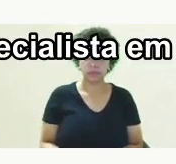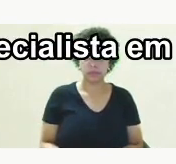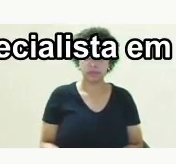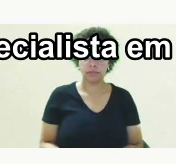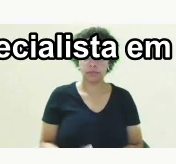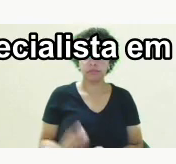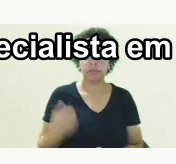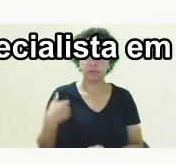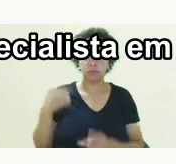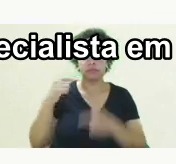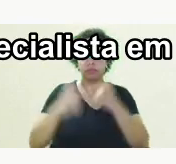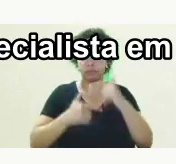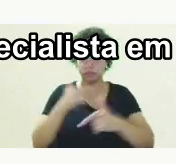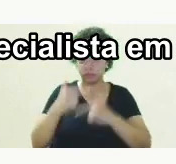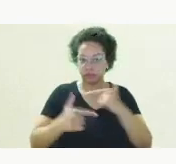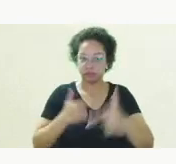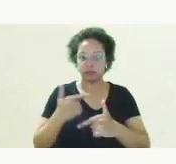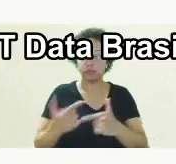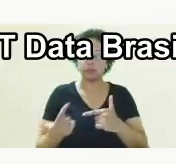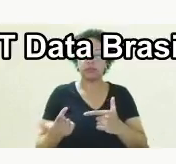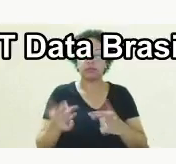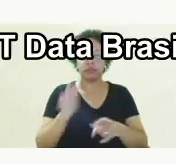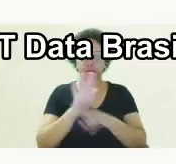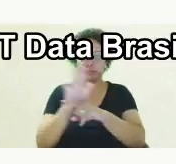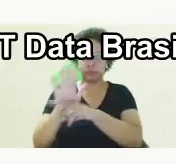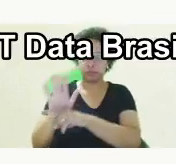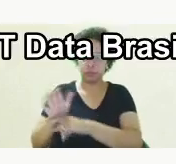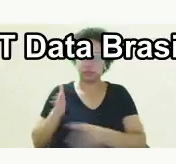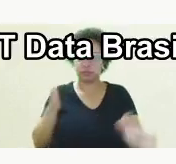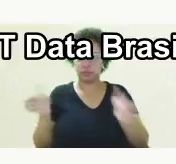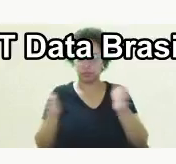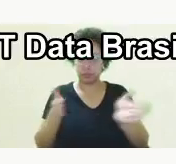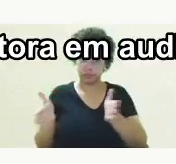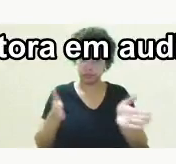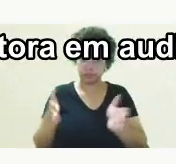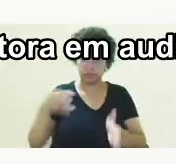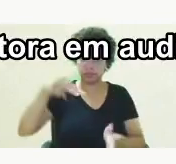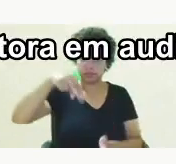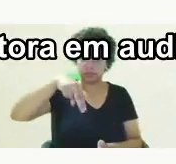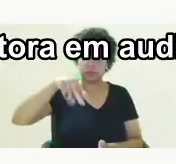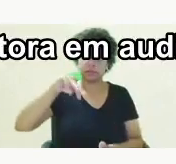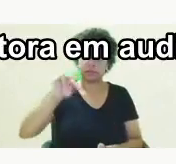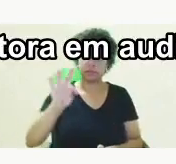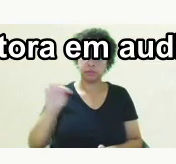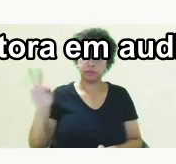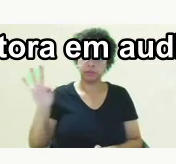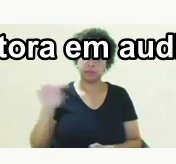Sou consultora especialista em acessibilidade na NTT Data Brasil e também